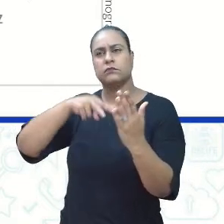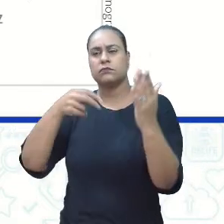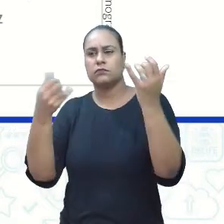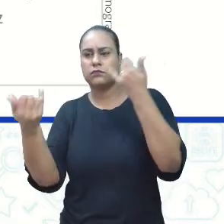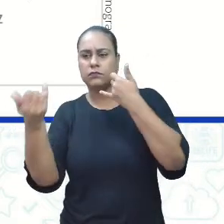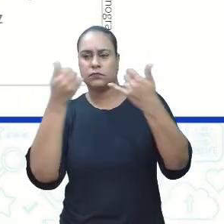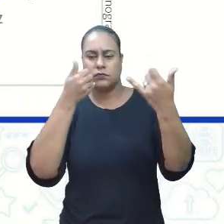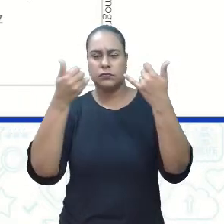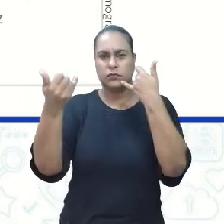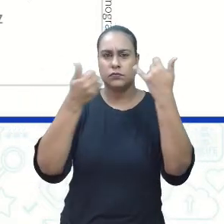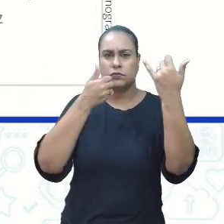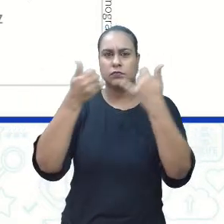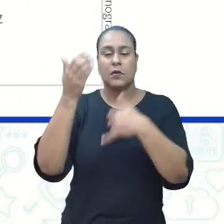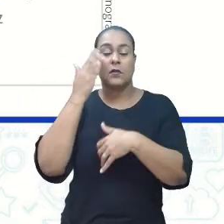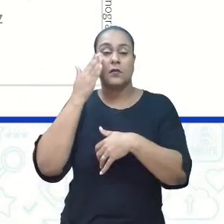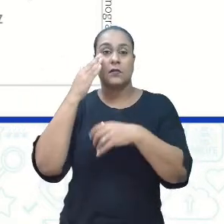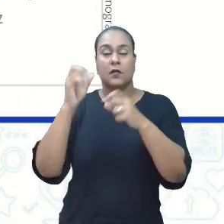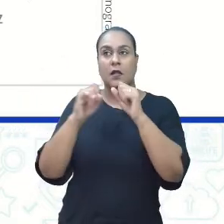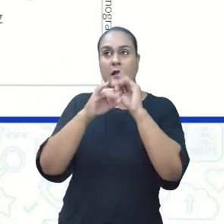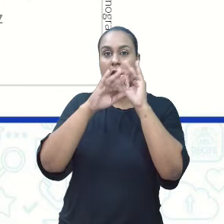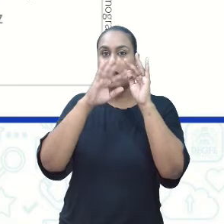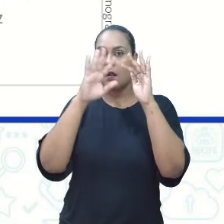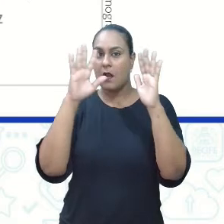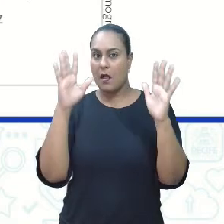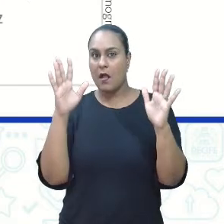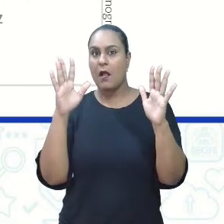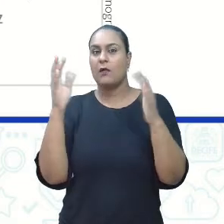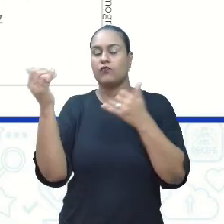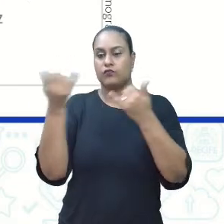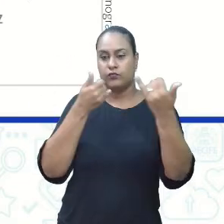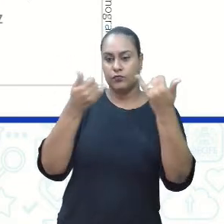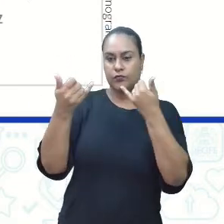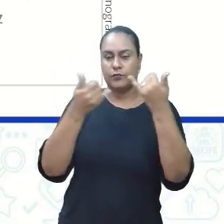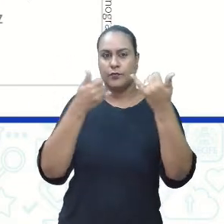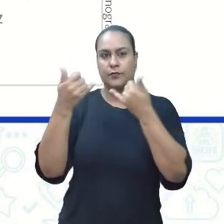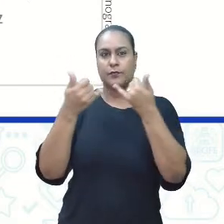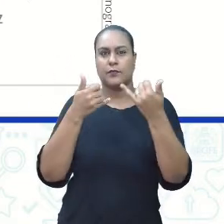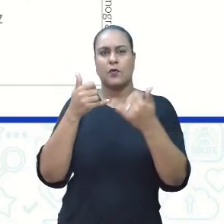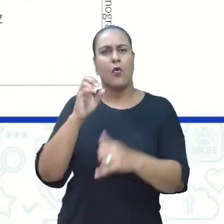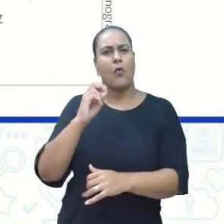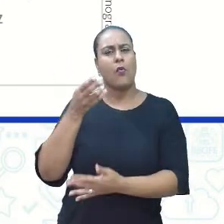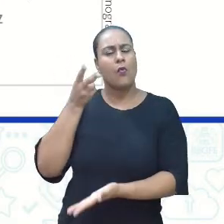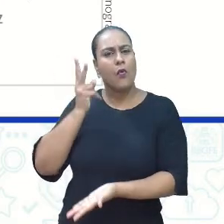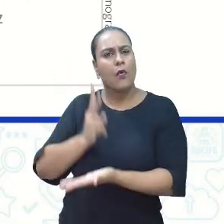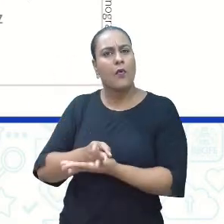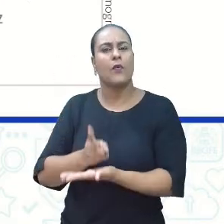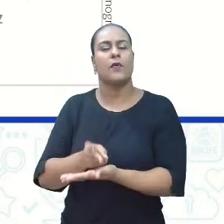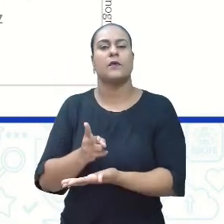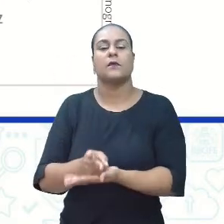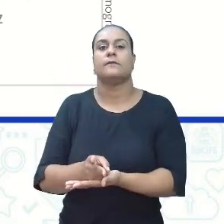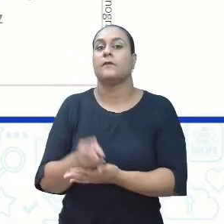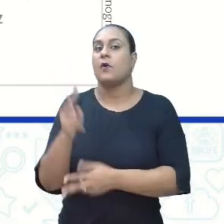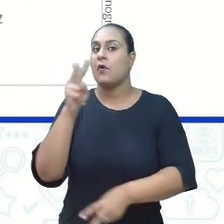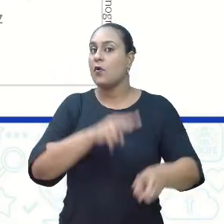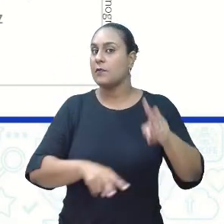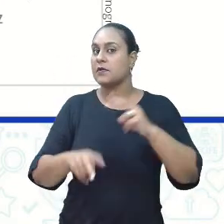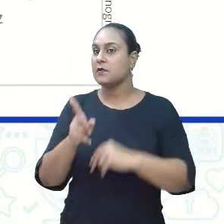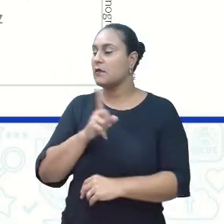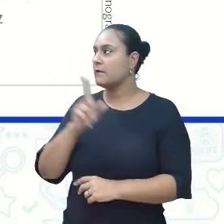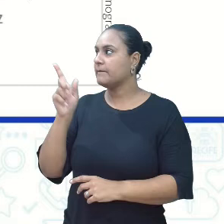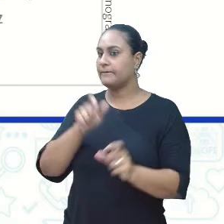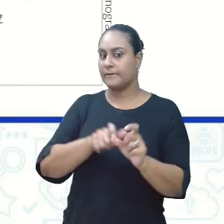entender essa individualidade, essa pontualidade de informação ou essa continuidade. Observa aí que as